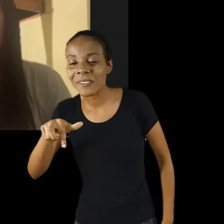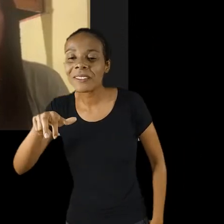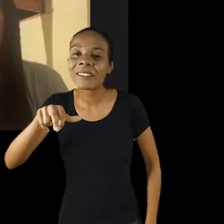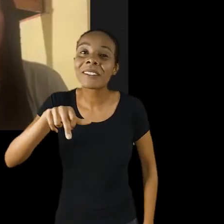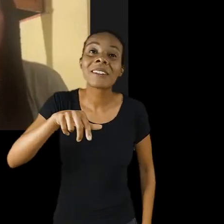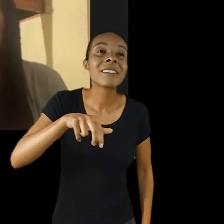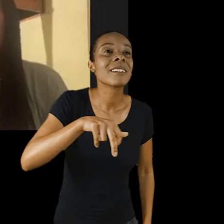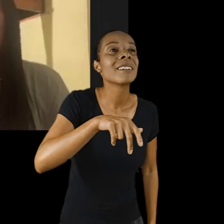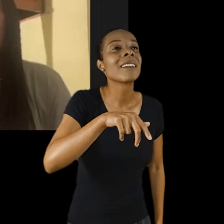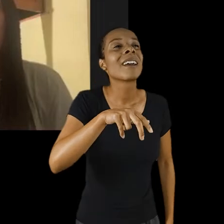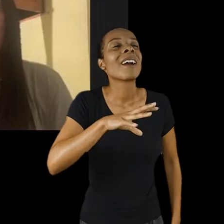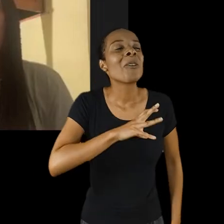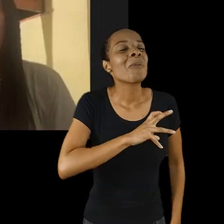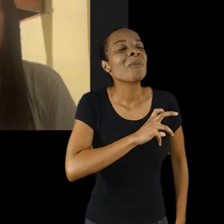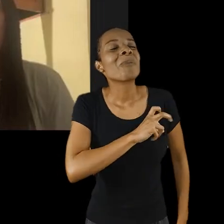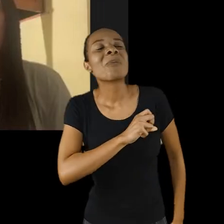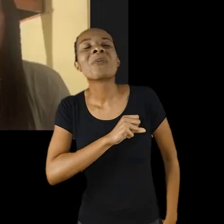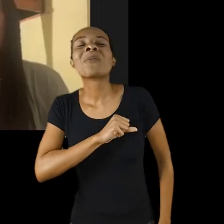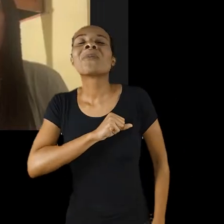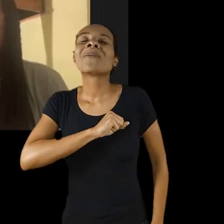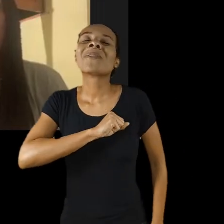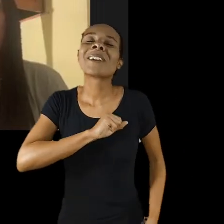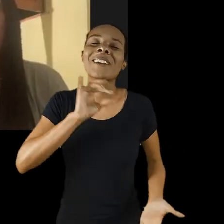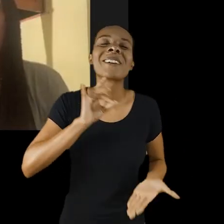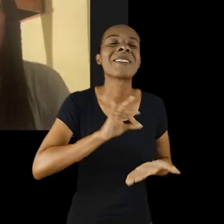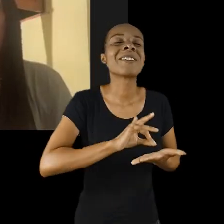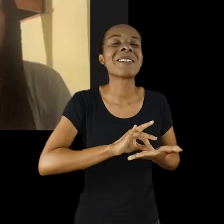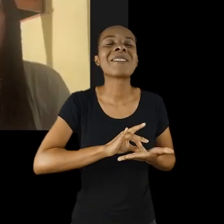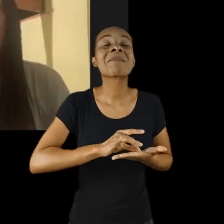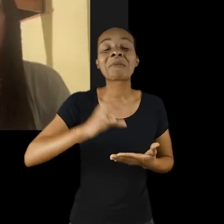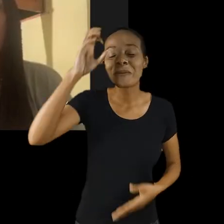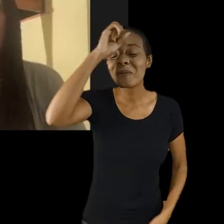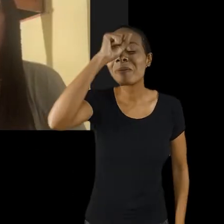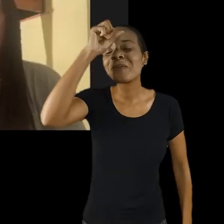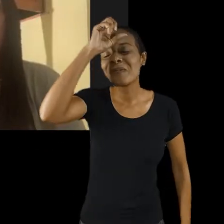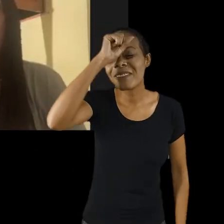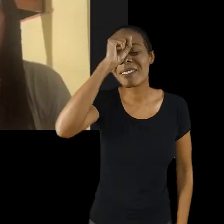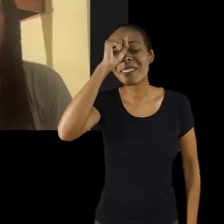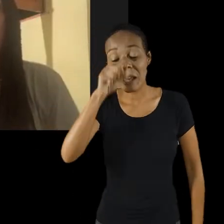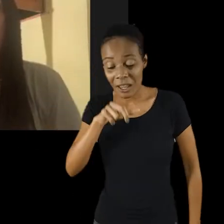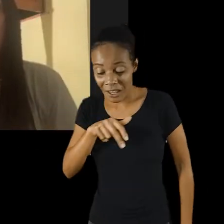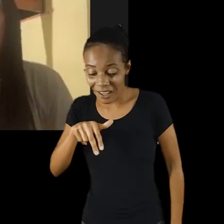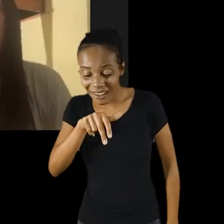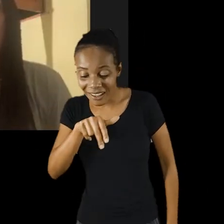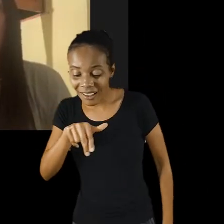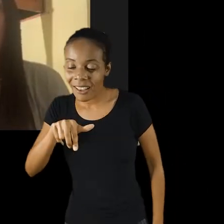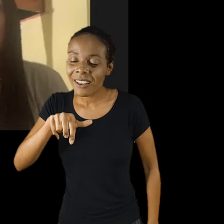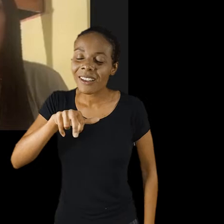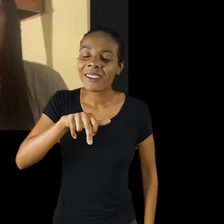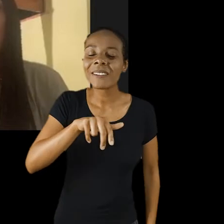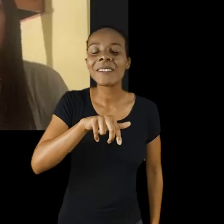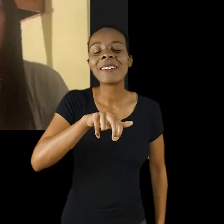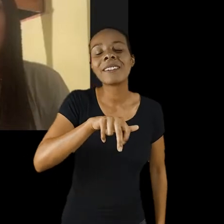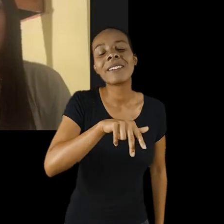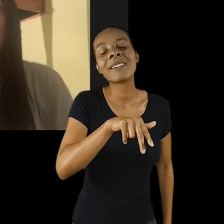de verdade. Eu irei por aí sabendo que se venho e